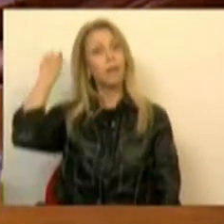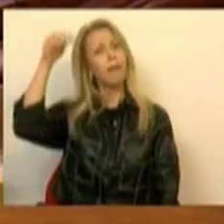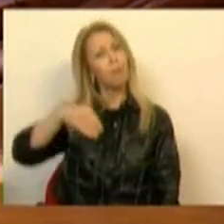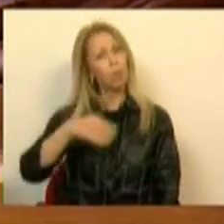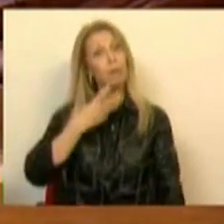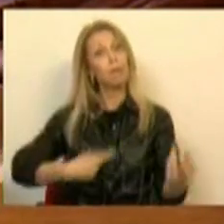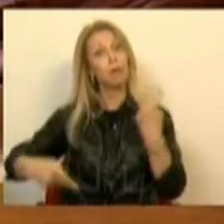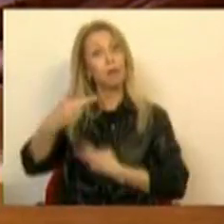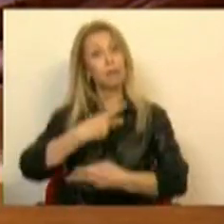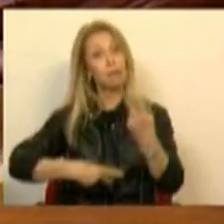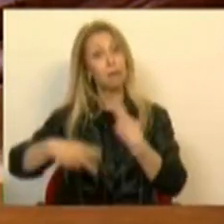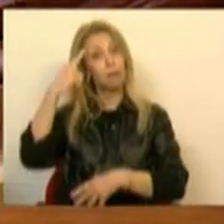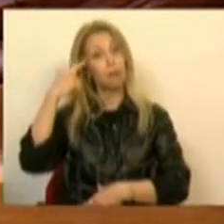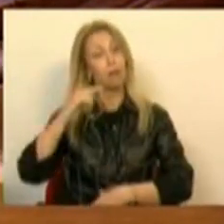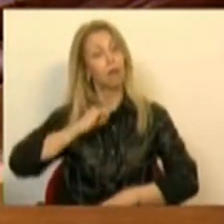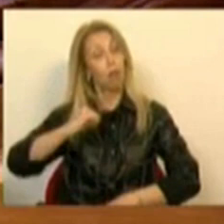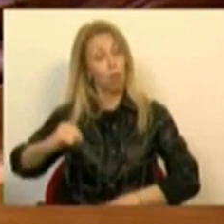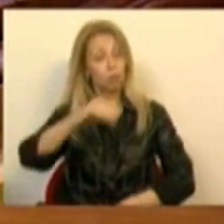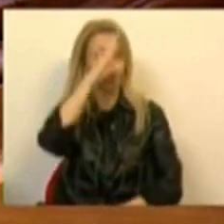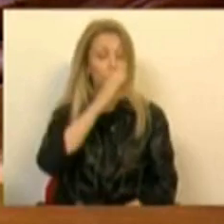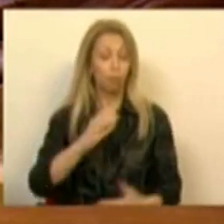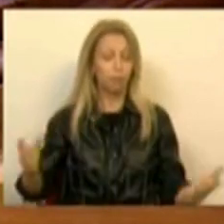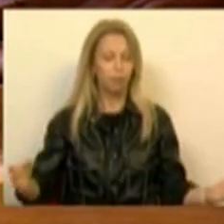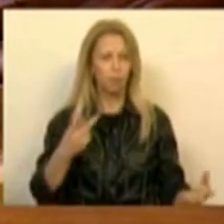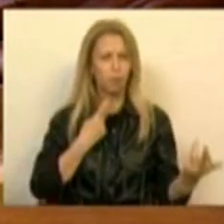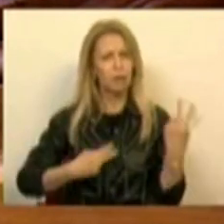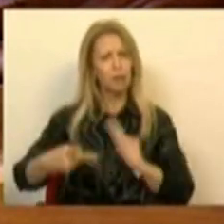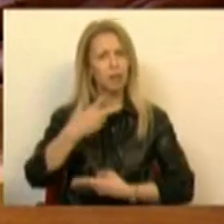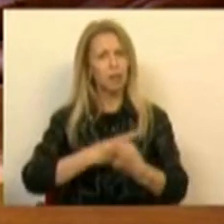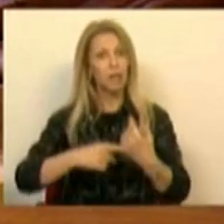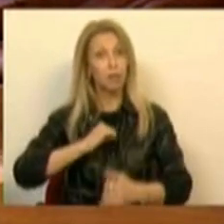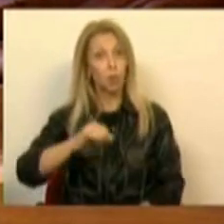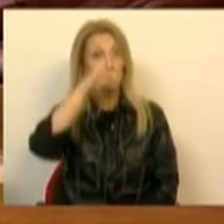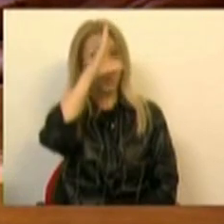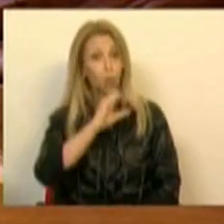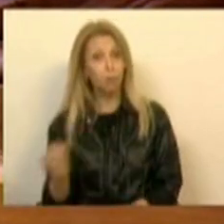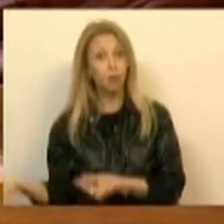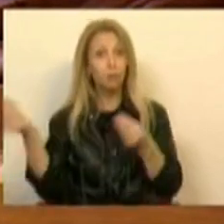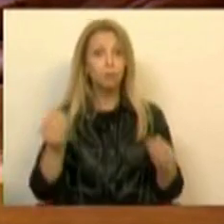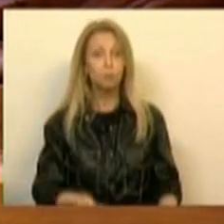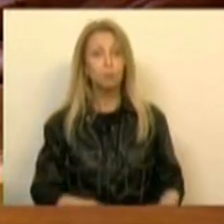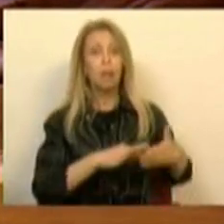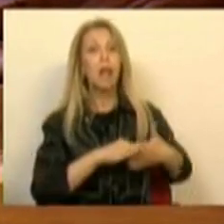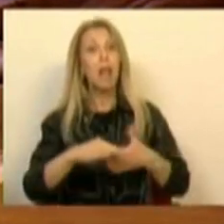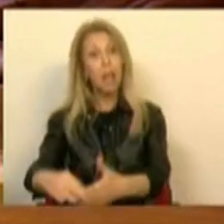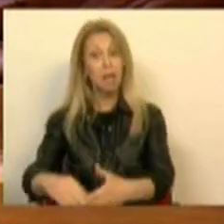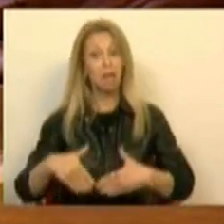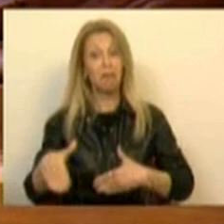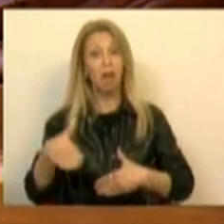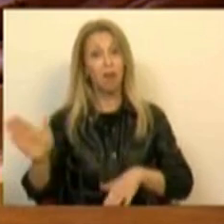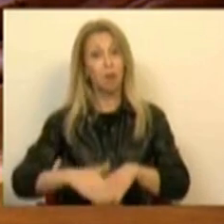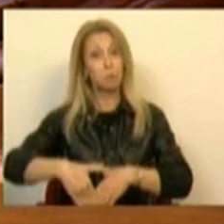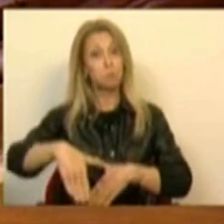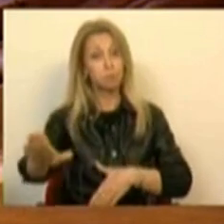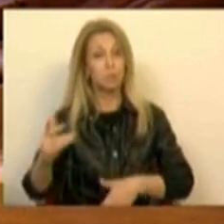de censura ao Governo. Uma moção de censura apresentada pelo líder de missionário na Iniciativa Liberal,